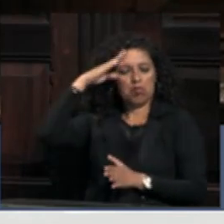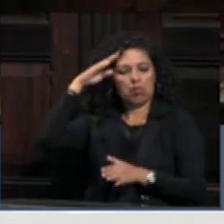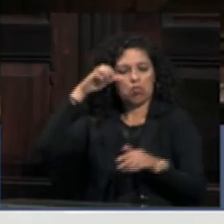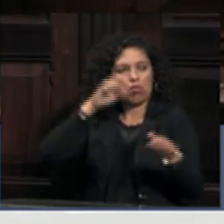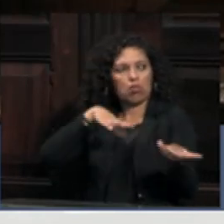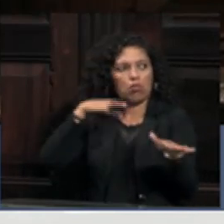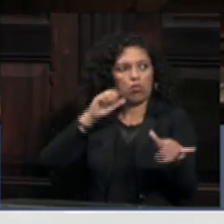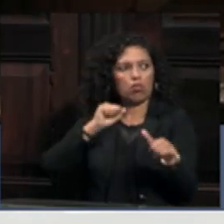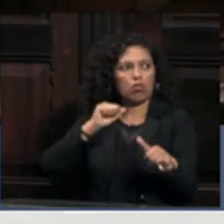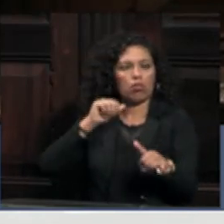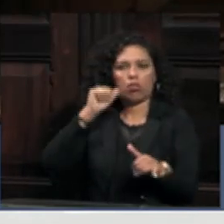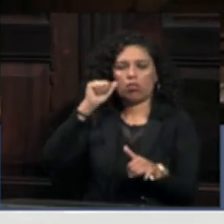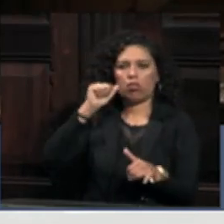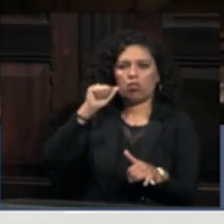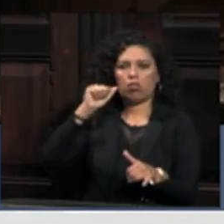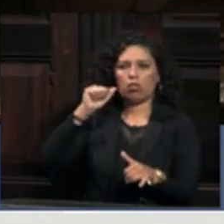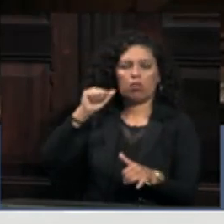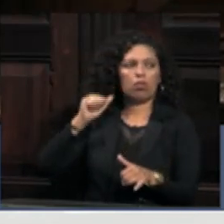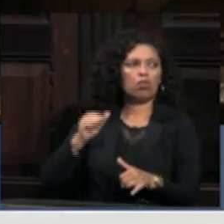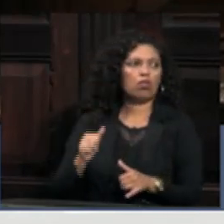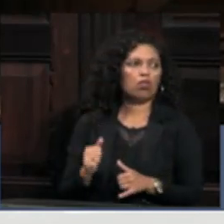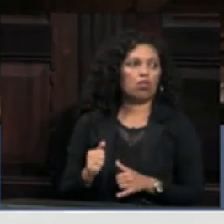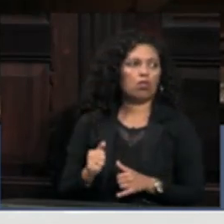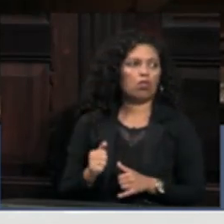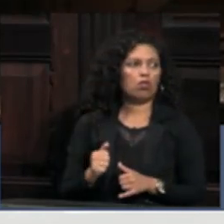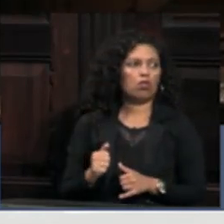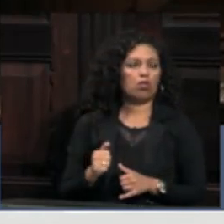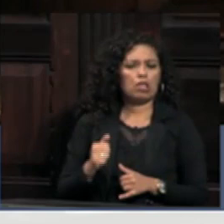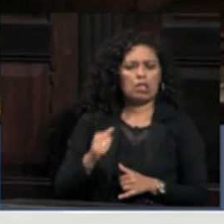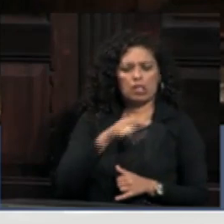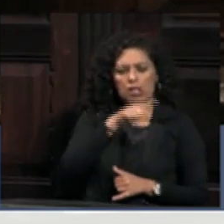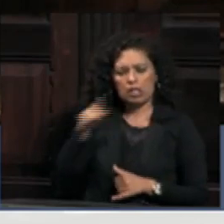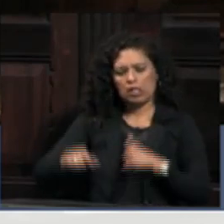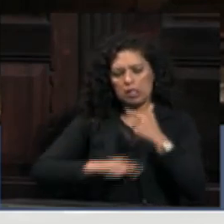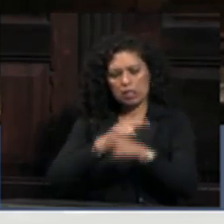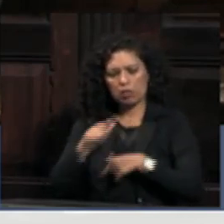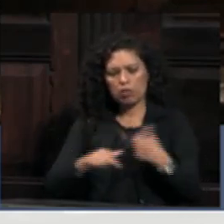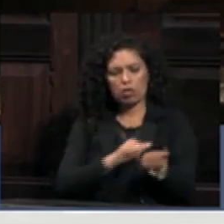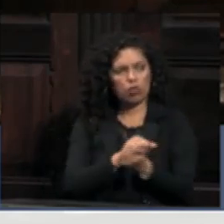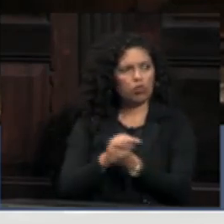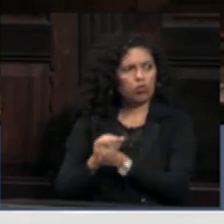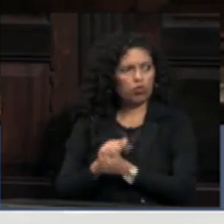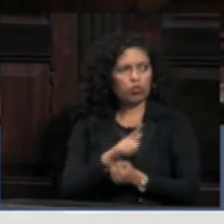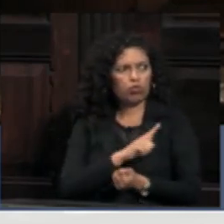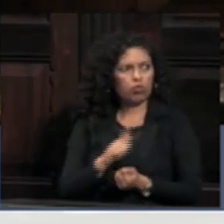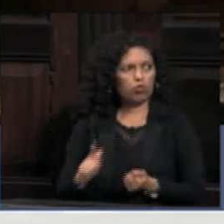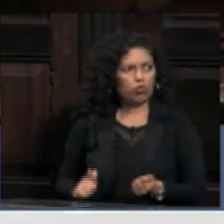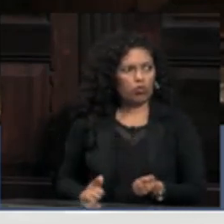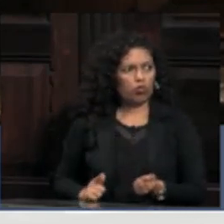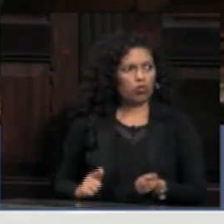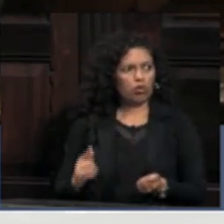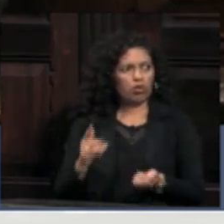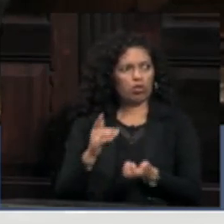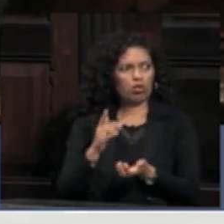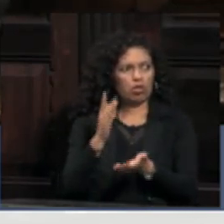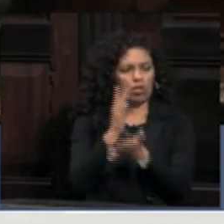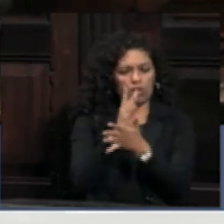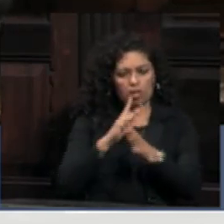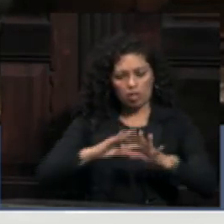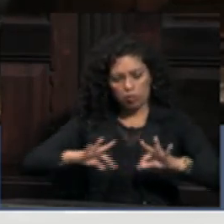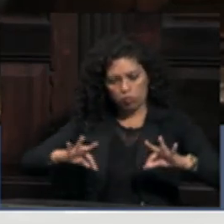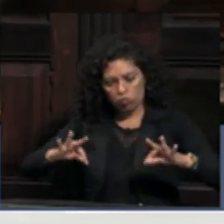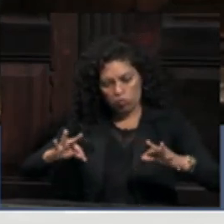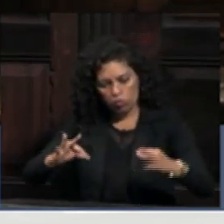que vá liderar um governo que aniquile de vez a soberania